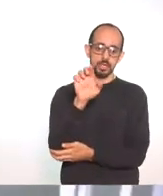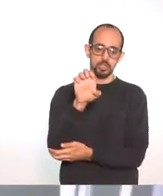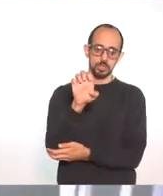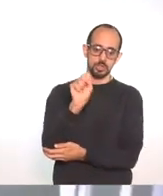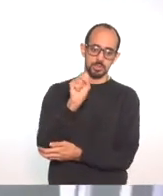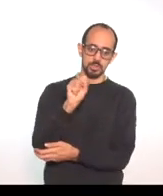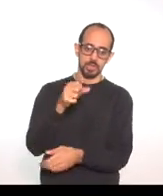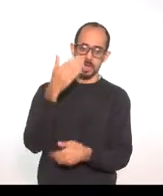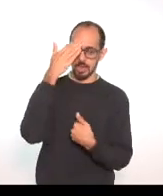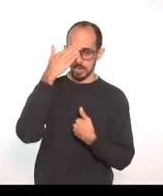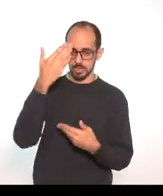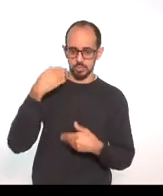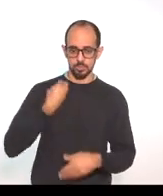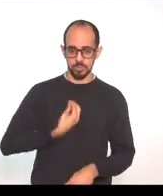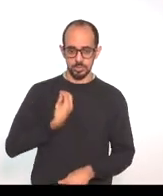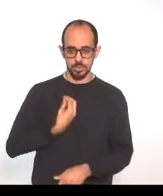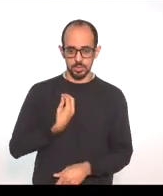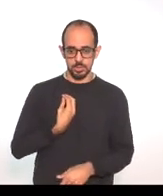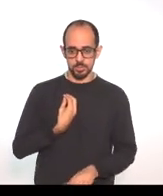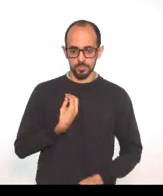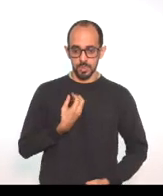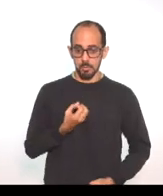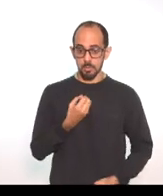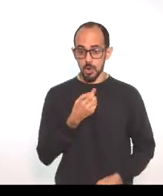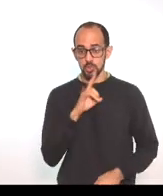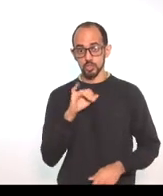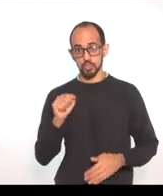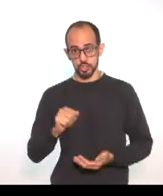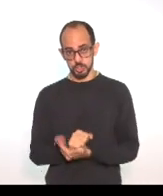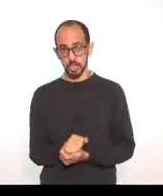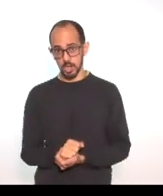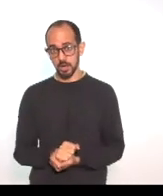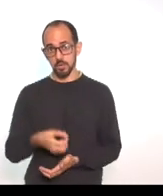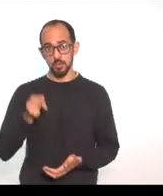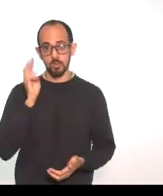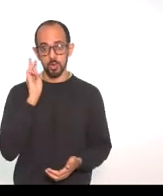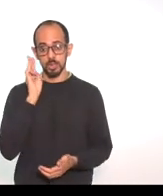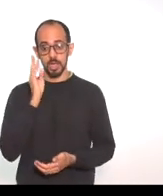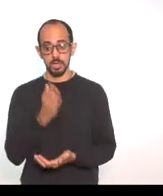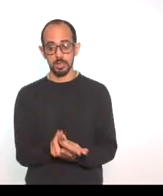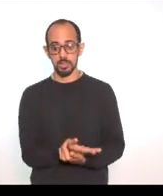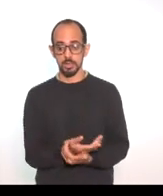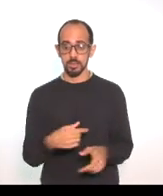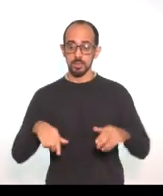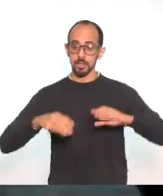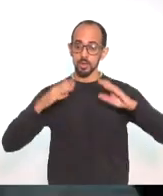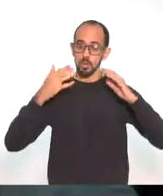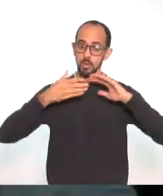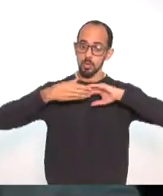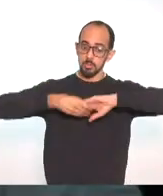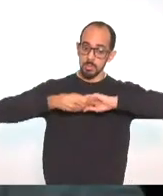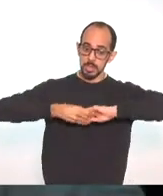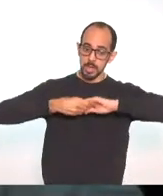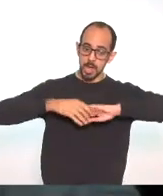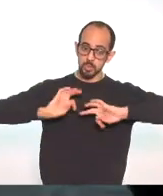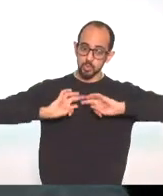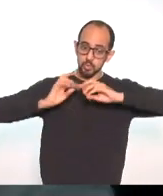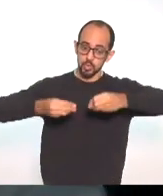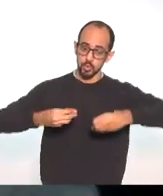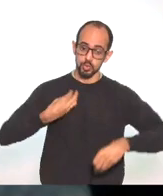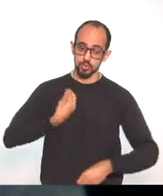agradeço muito Oi bom dia Valdete E aí cumprimentando waldeck complementar todos os presentes nessa